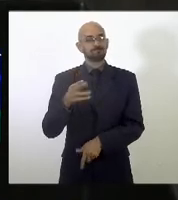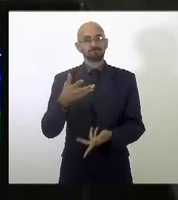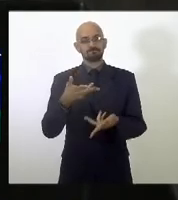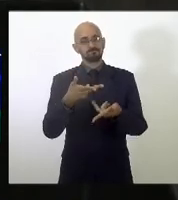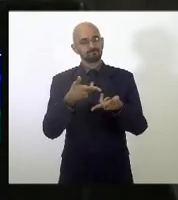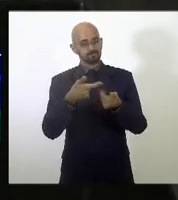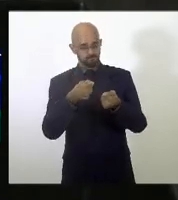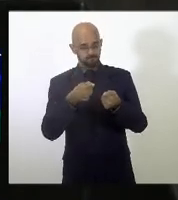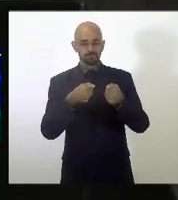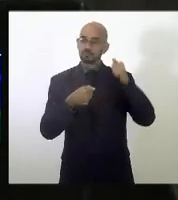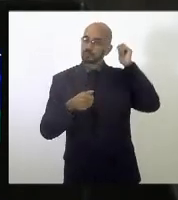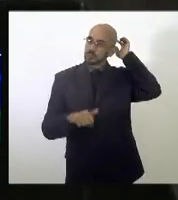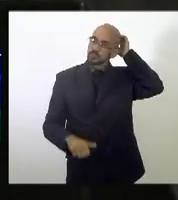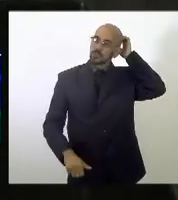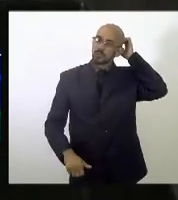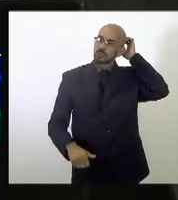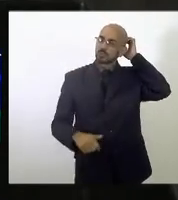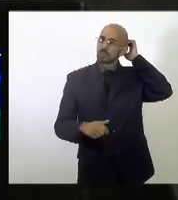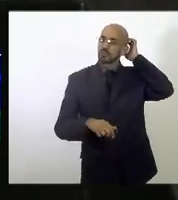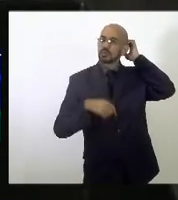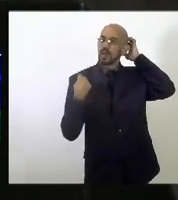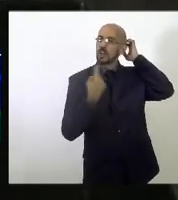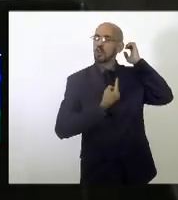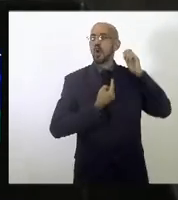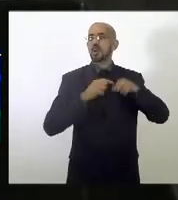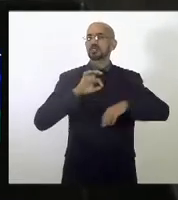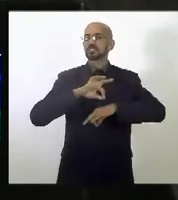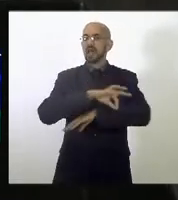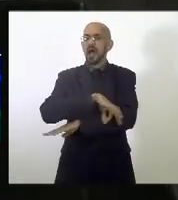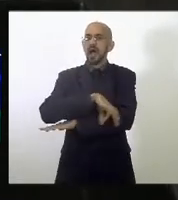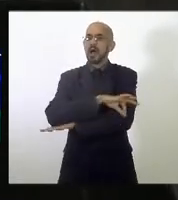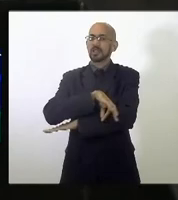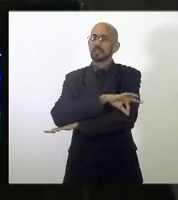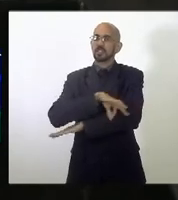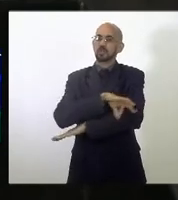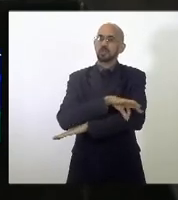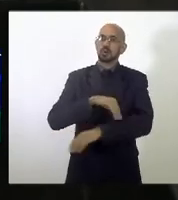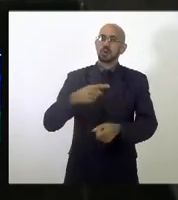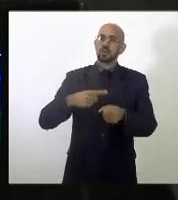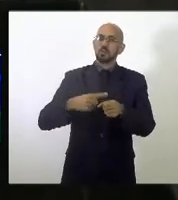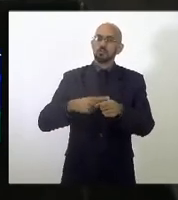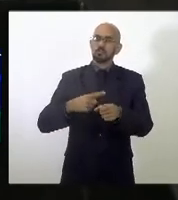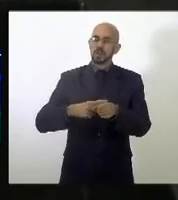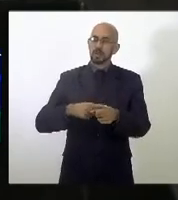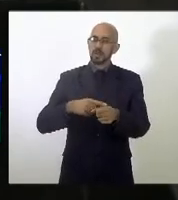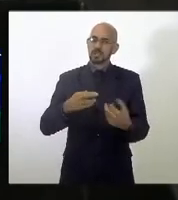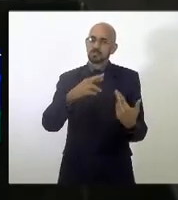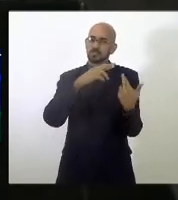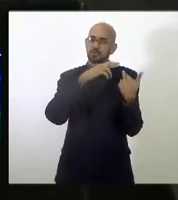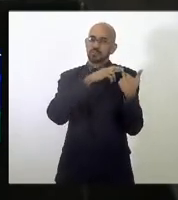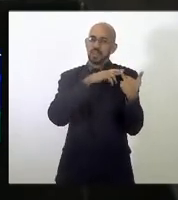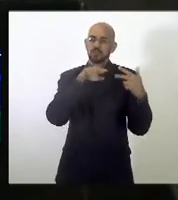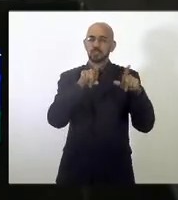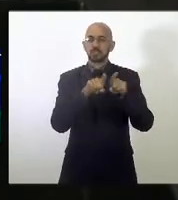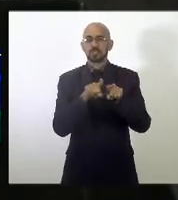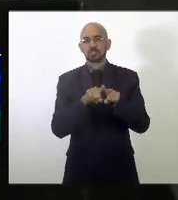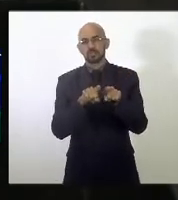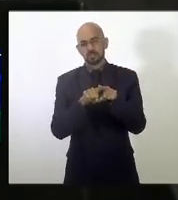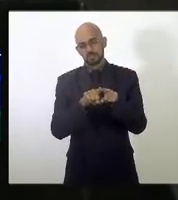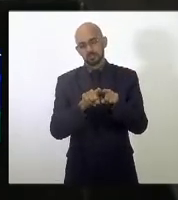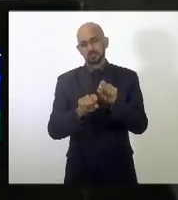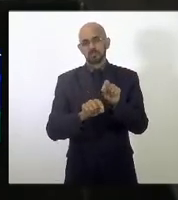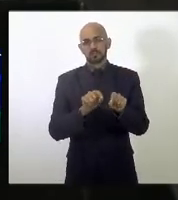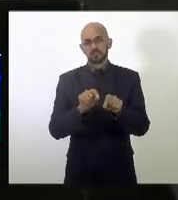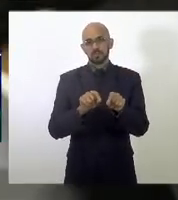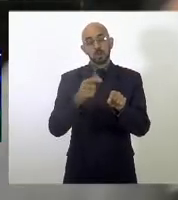brilhante da nossa arquitetura urbanística, responsável também, entre